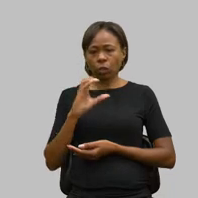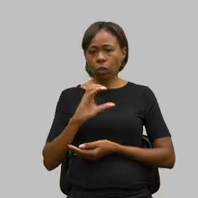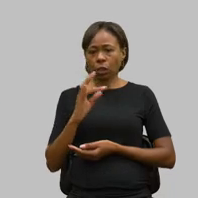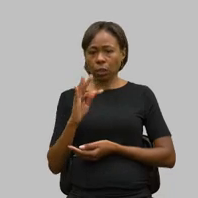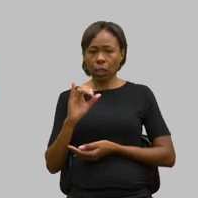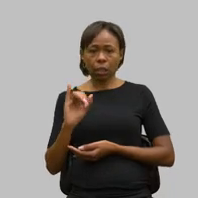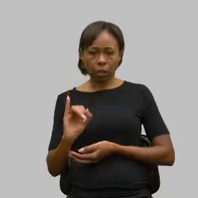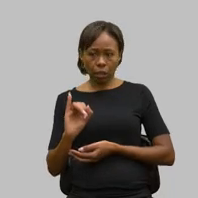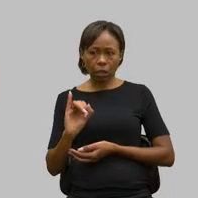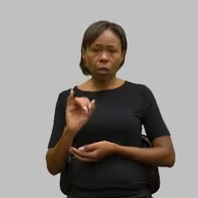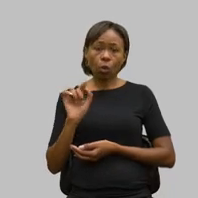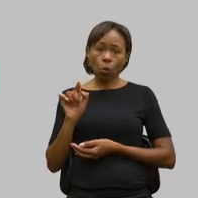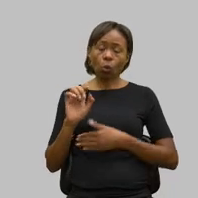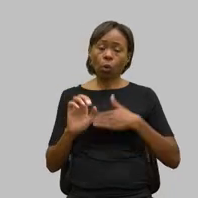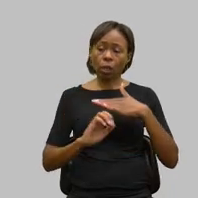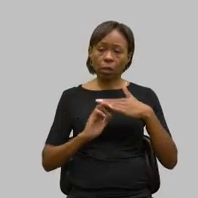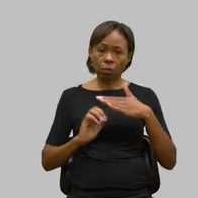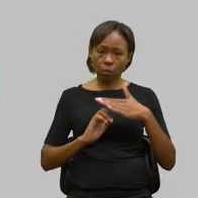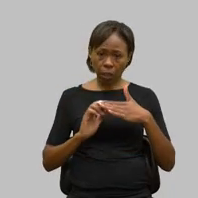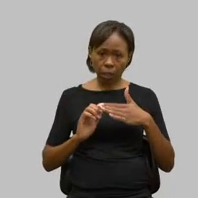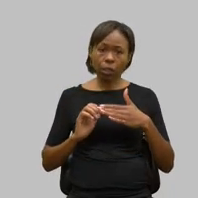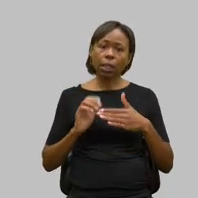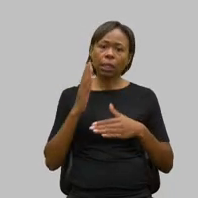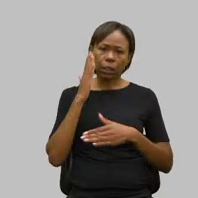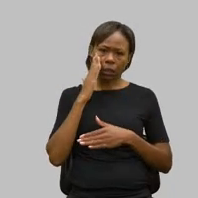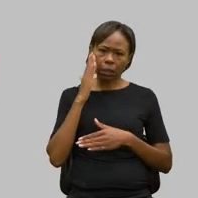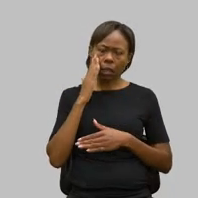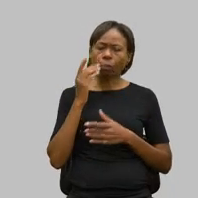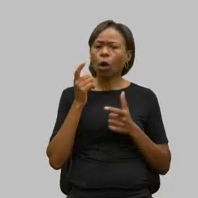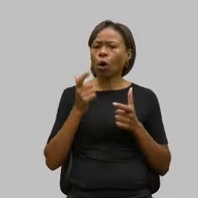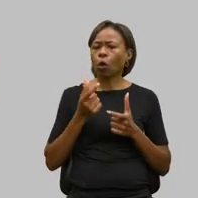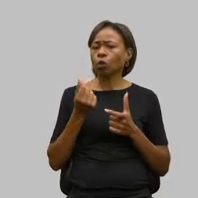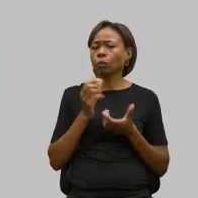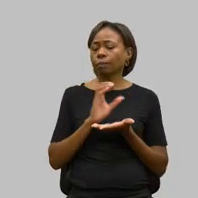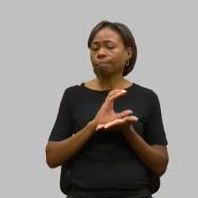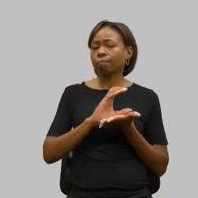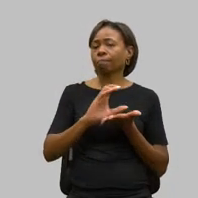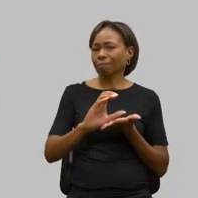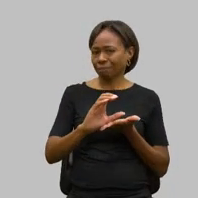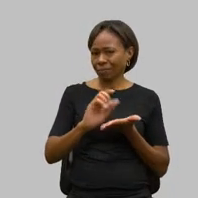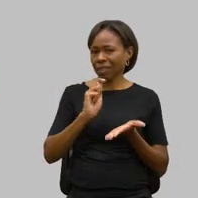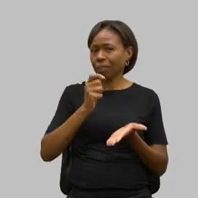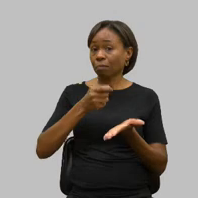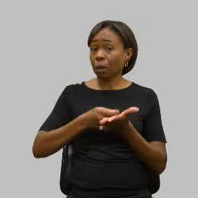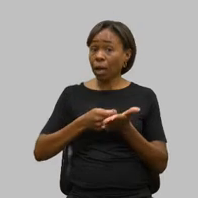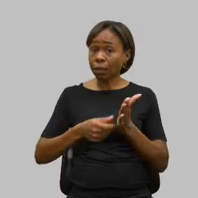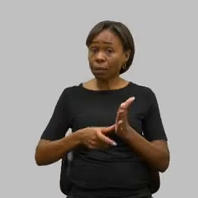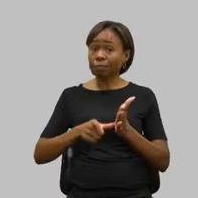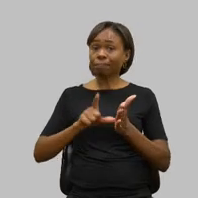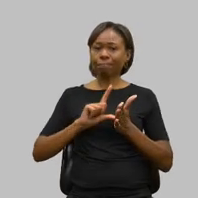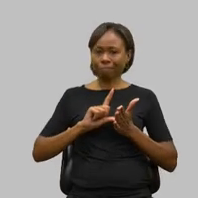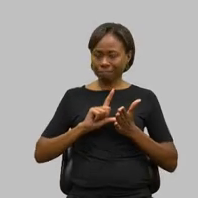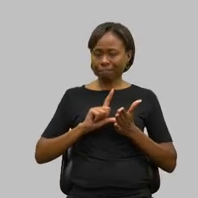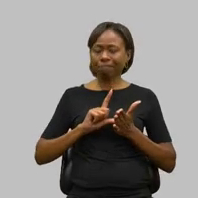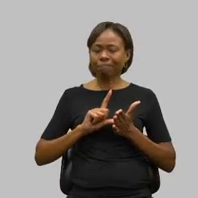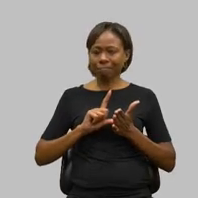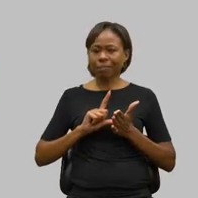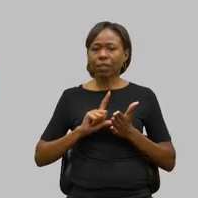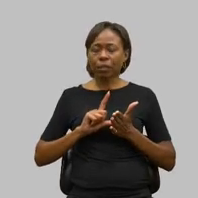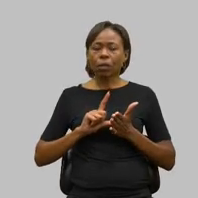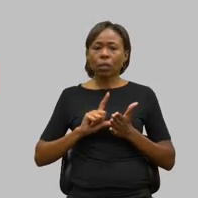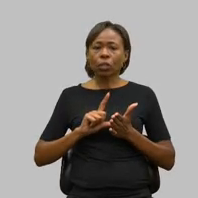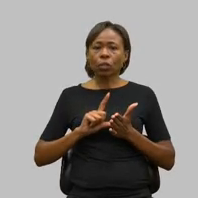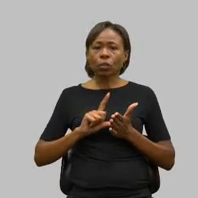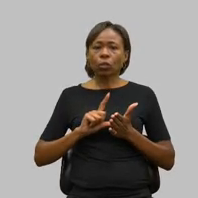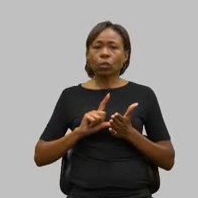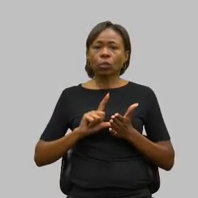sabe para onde que vai o dinheiro do Valora e a gente paga adiantado. A gente paga adiantado antes